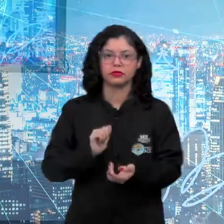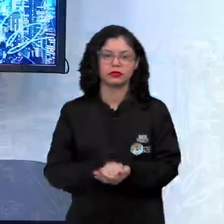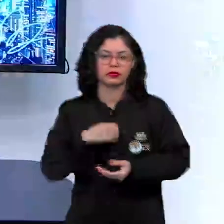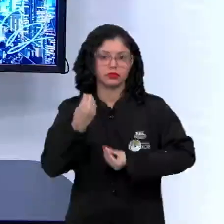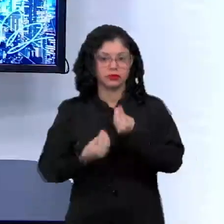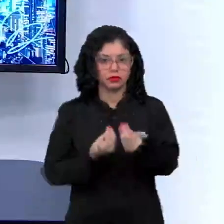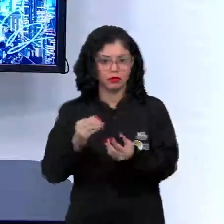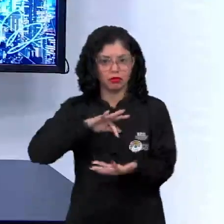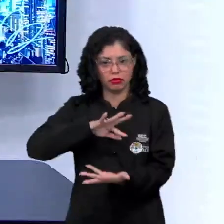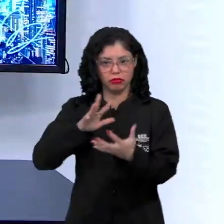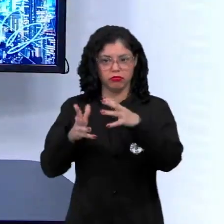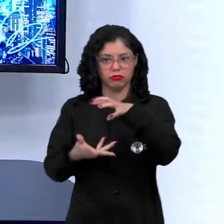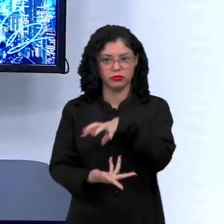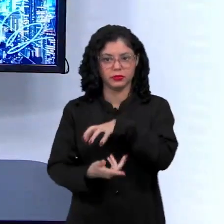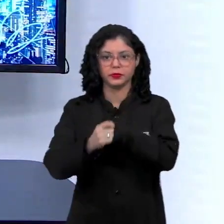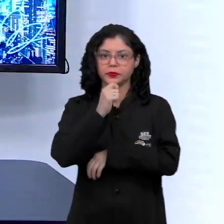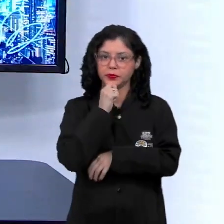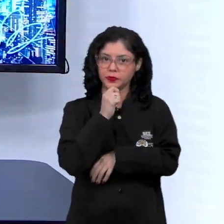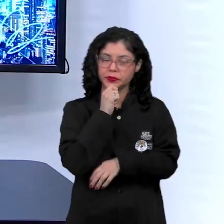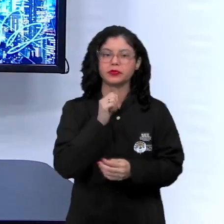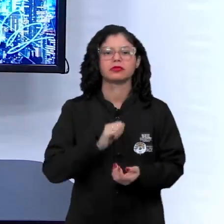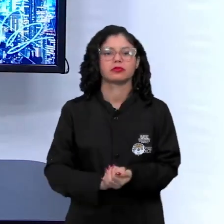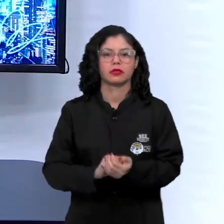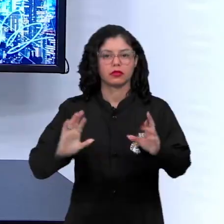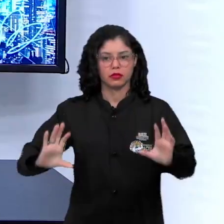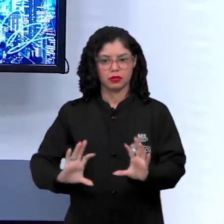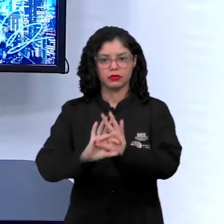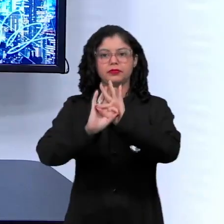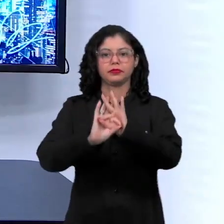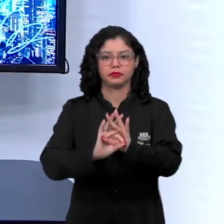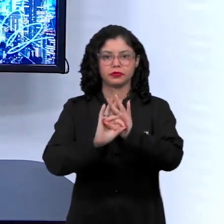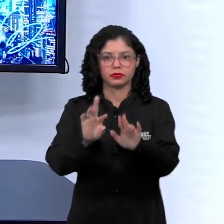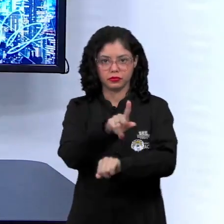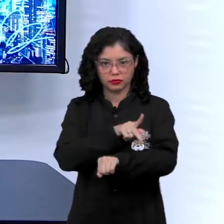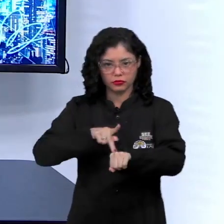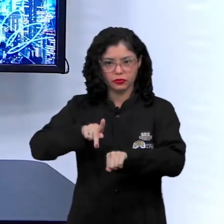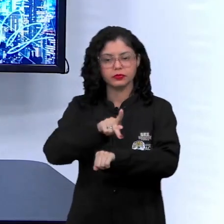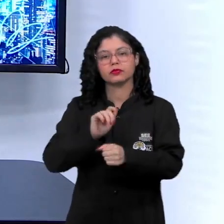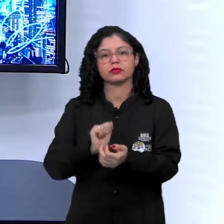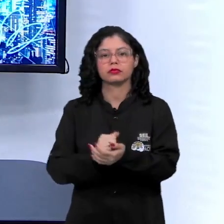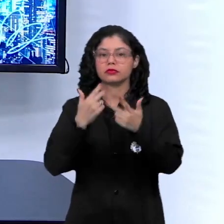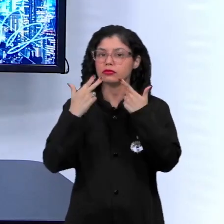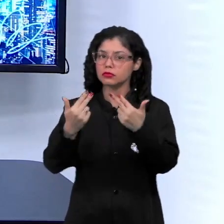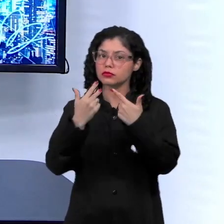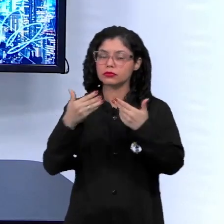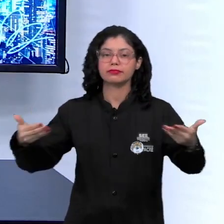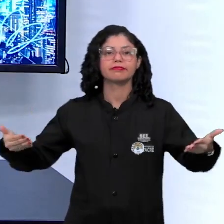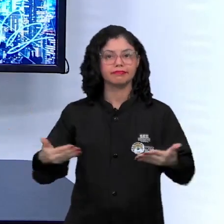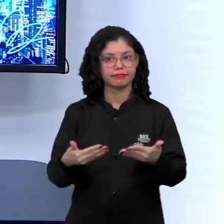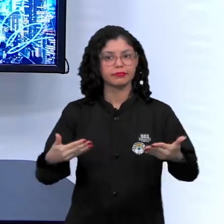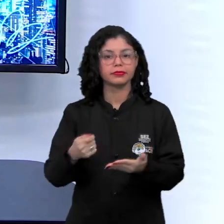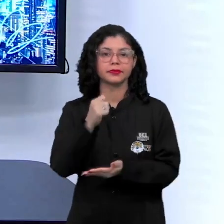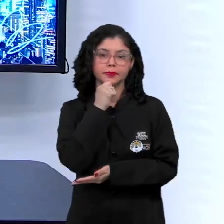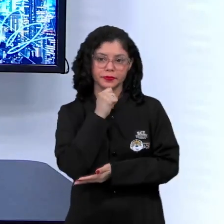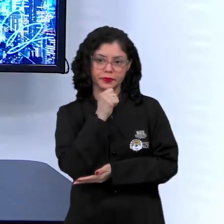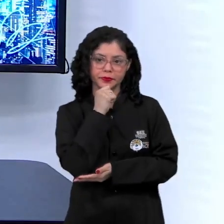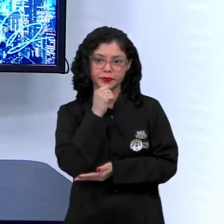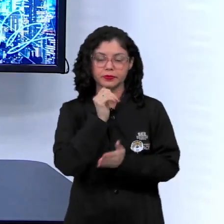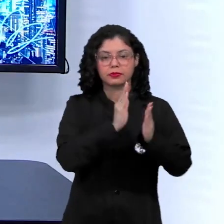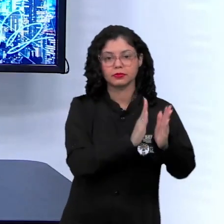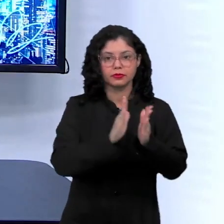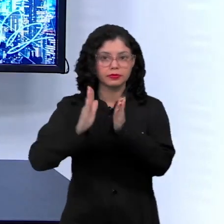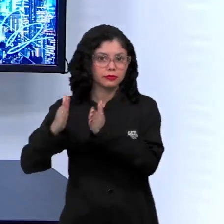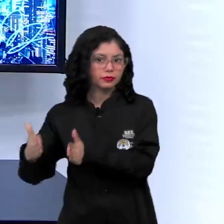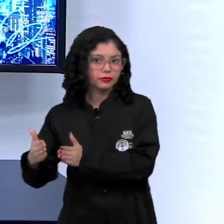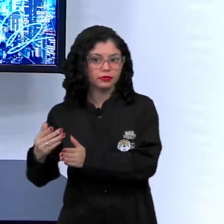Com a globalização, com essa integração dos países, as notícias agora, elas